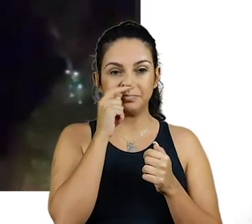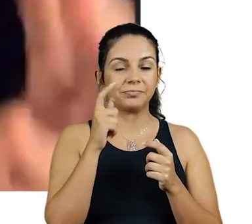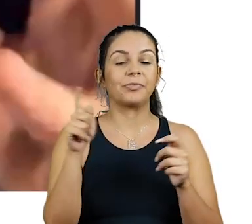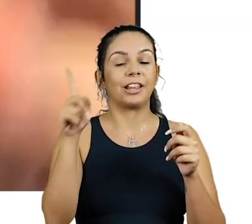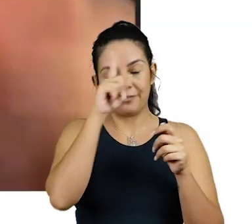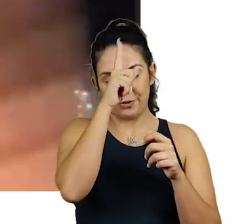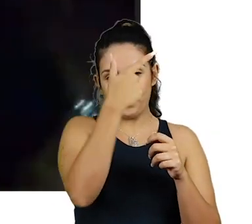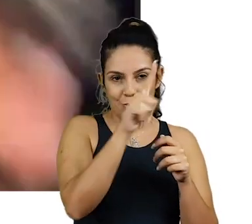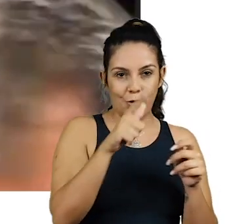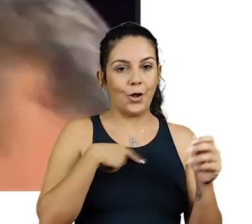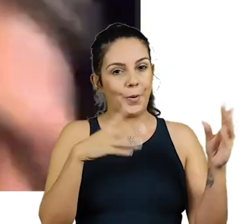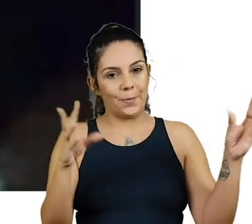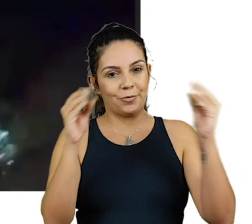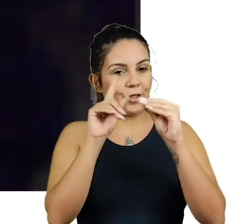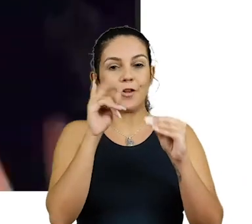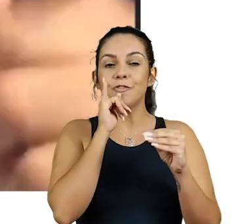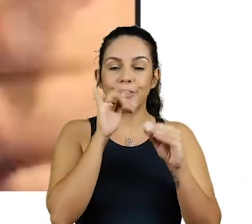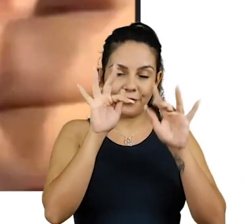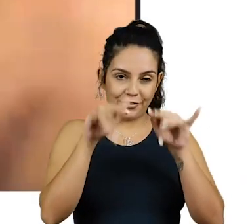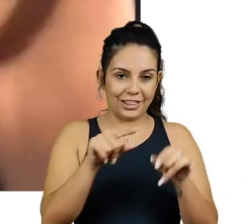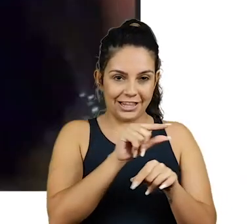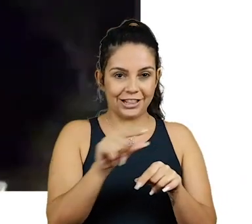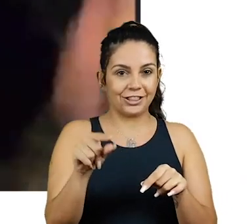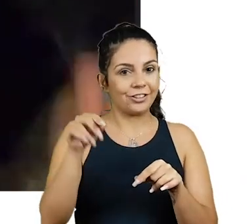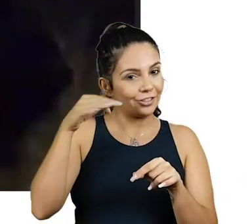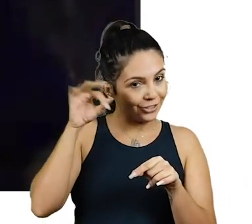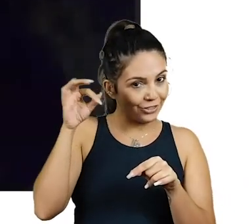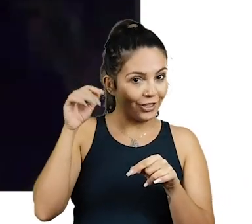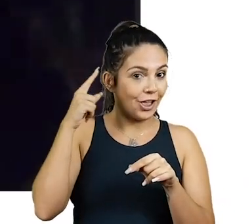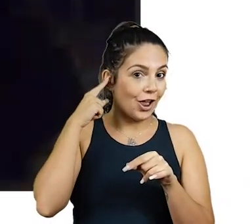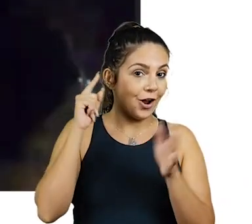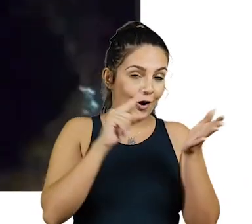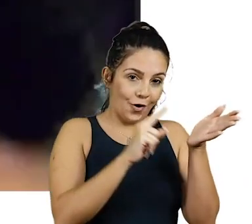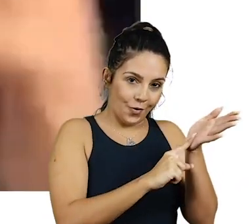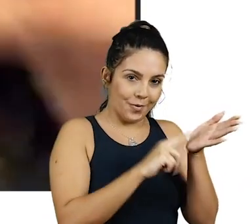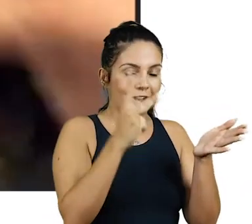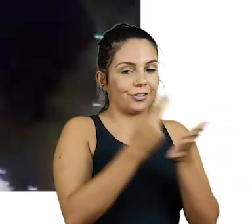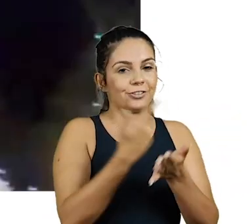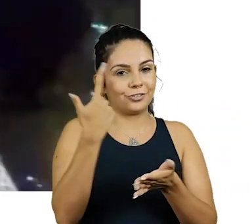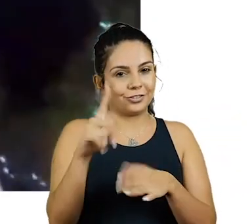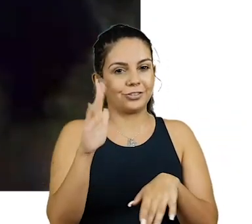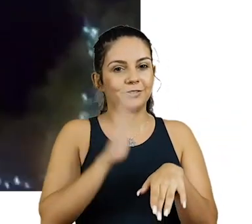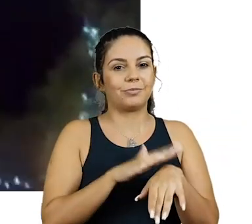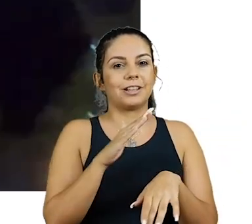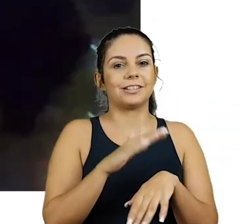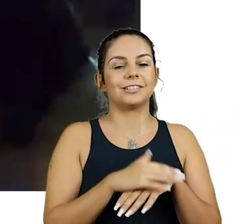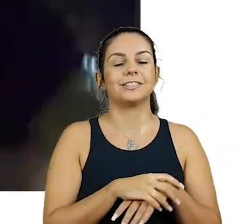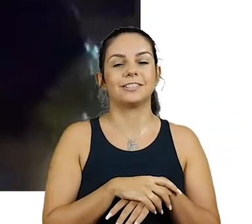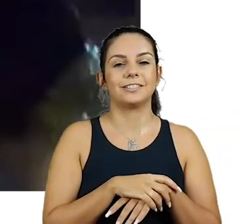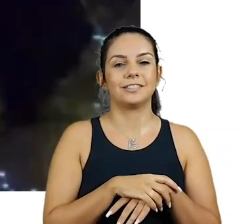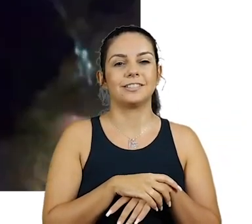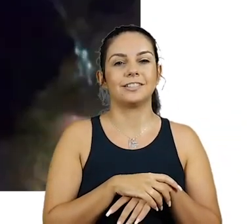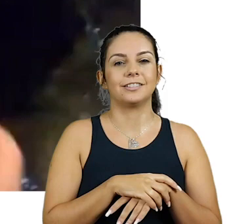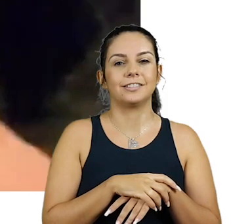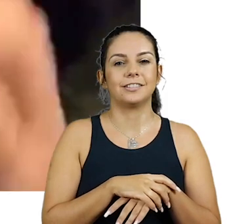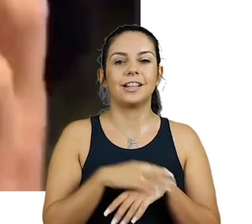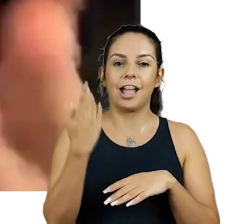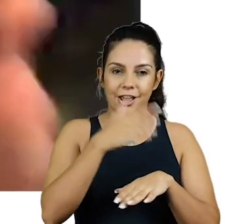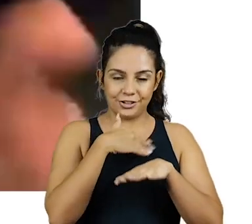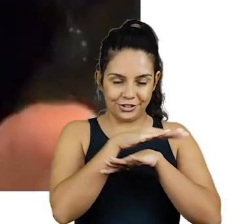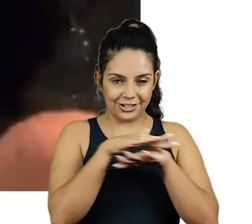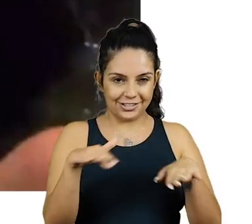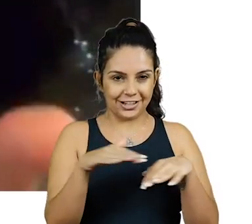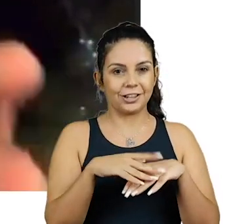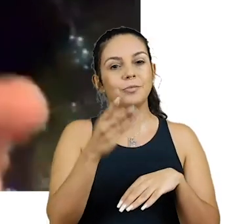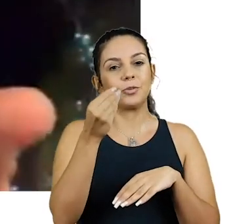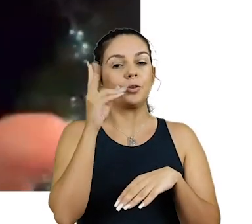suficiente. E aí tem o final, que eu não vou contar de novo, toca a campanha de novo e acontece uma coisa ainda mais surreal, que aí a gente encerra. E